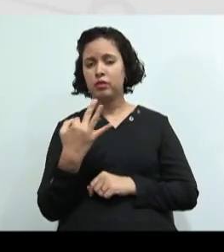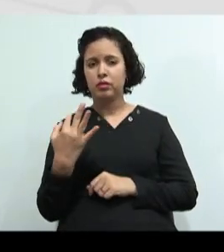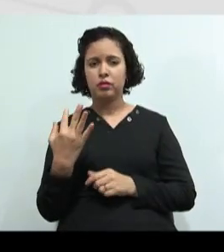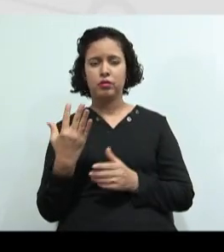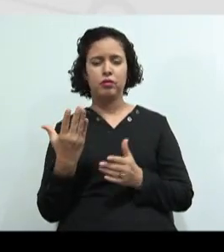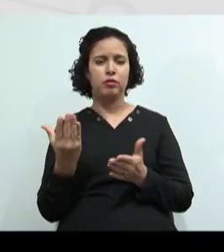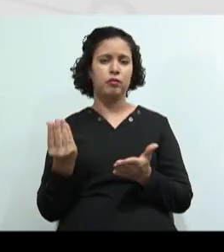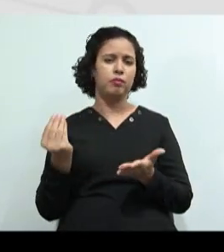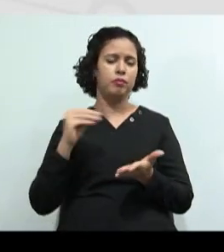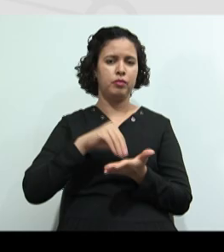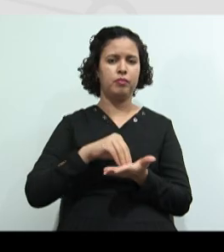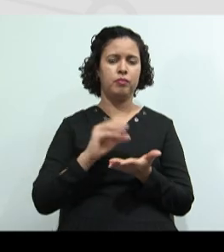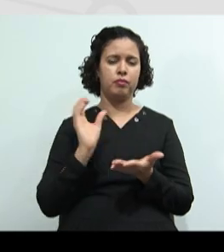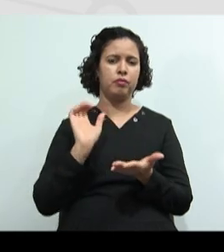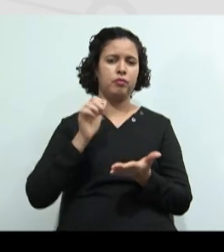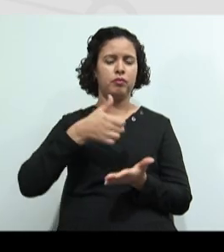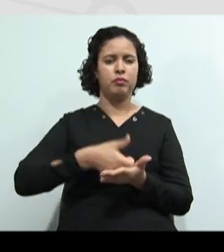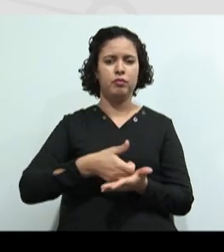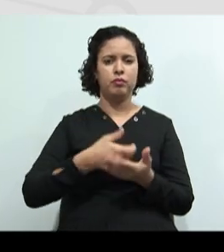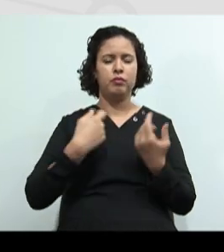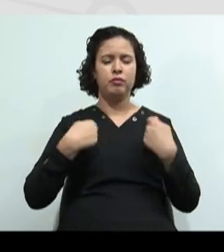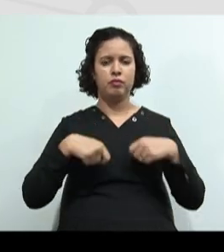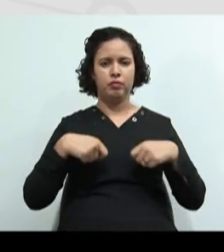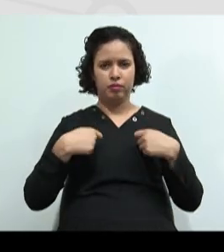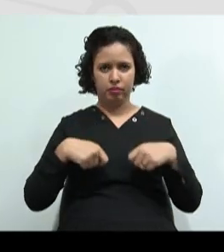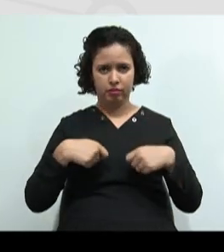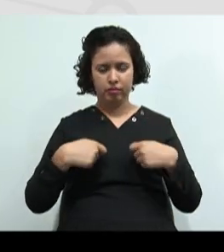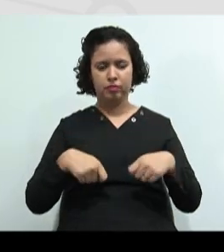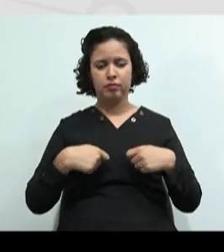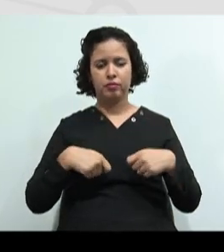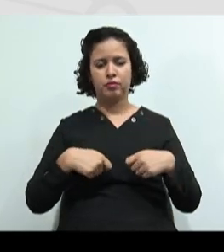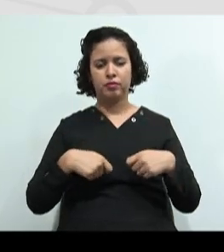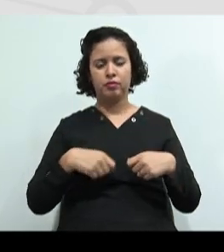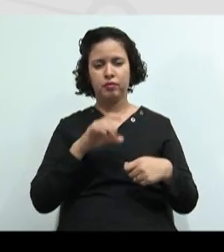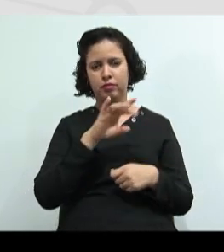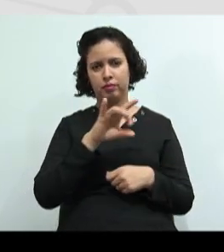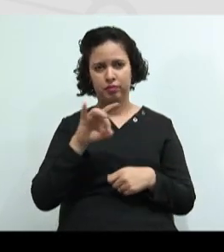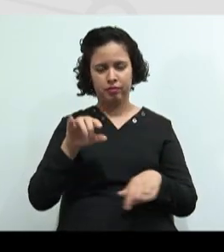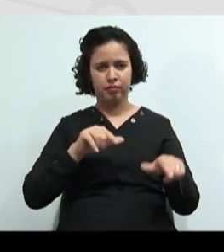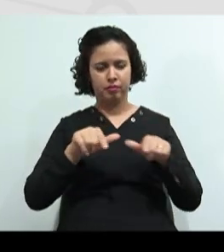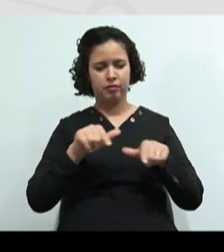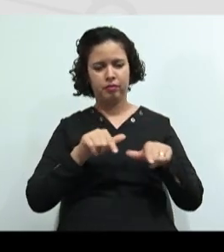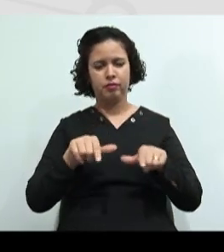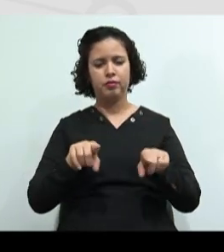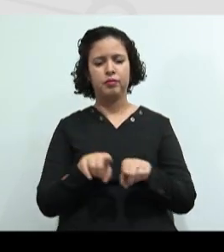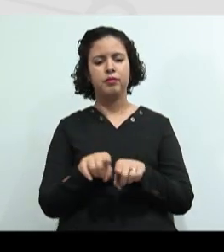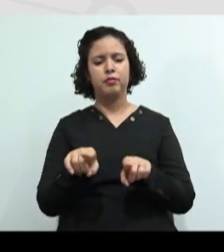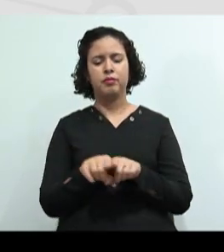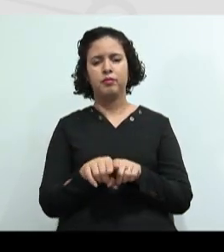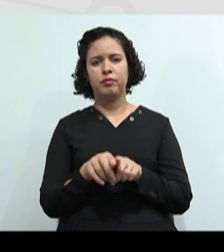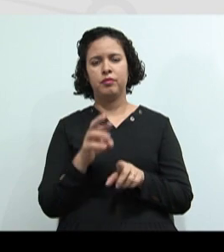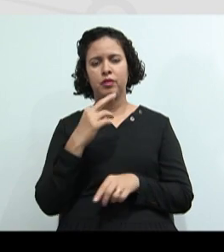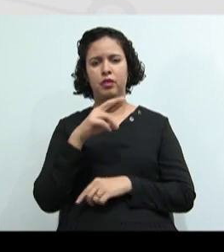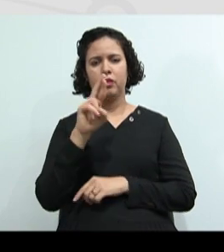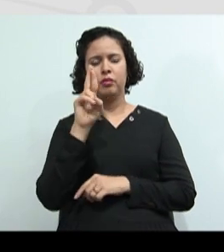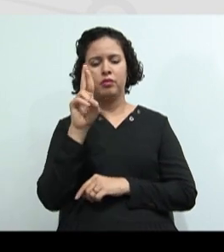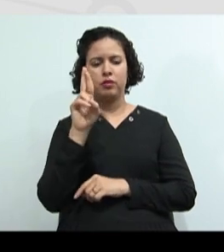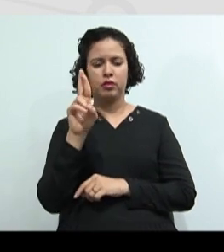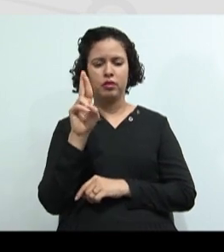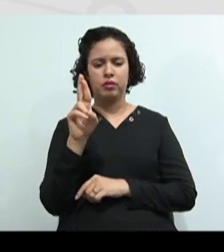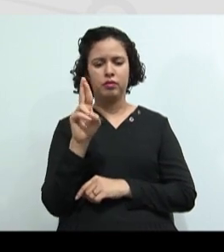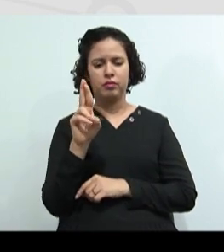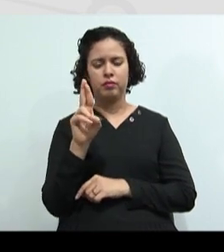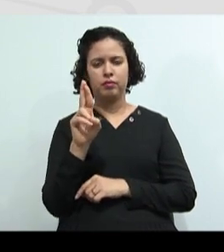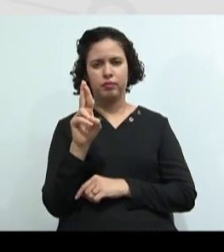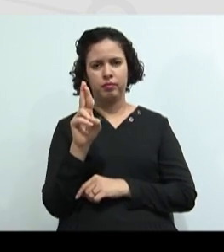alocado, ou seja, quanto que você vai necessitar de recurso financeiro para cada ação, e também quem será o responsável